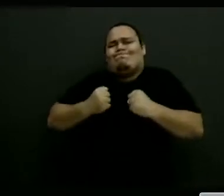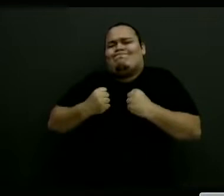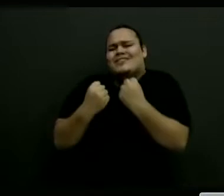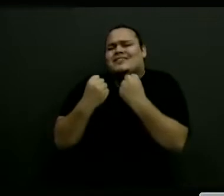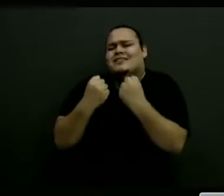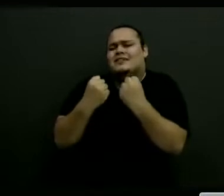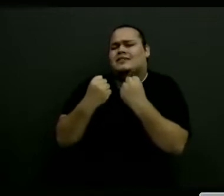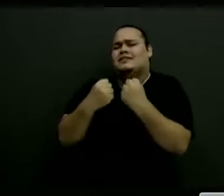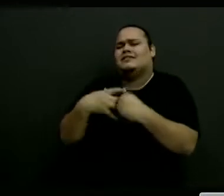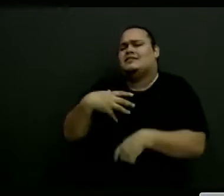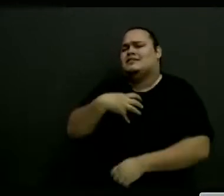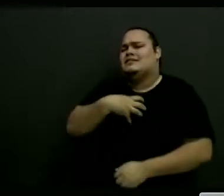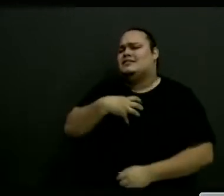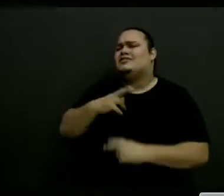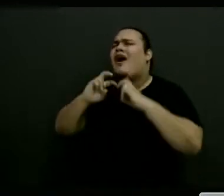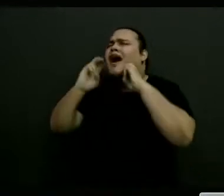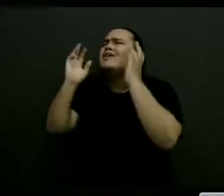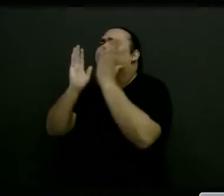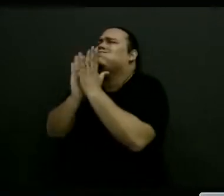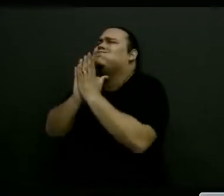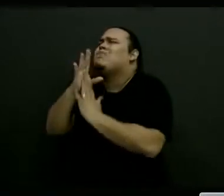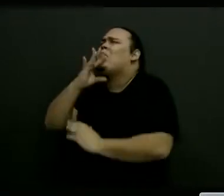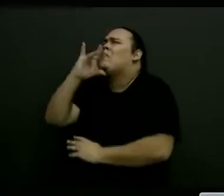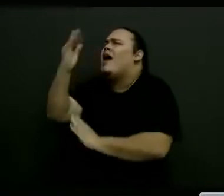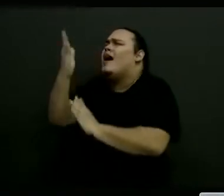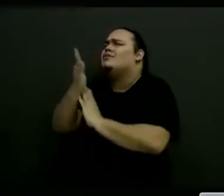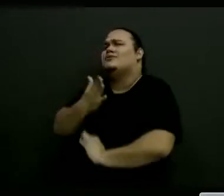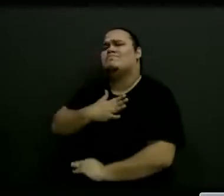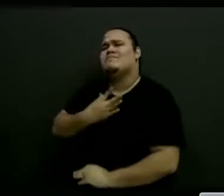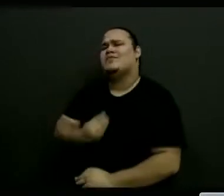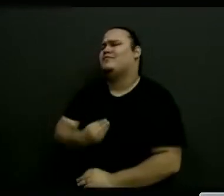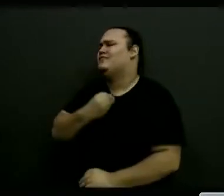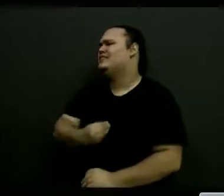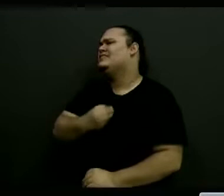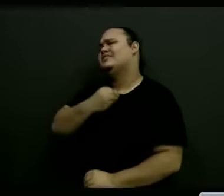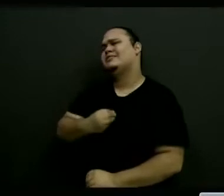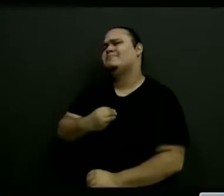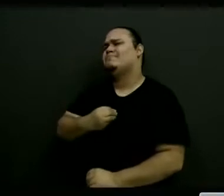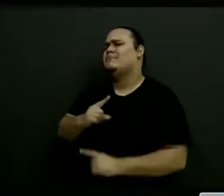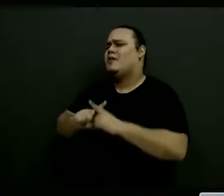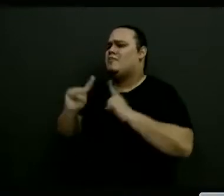Com clamor e lágrimas, está falando desse acontecimento.